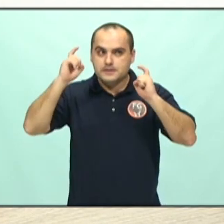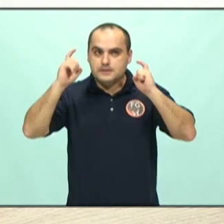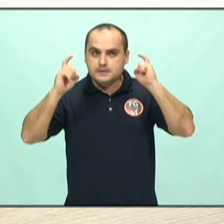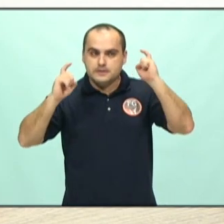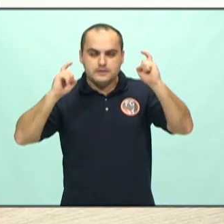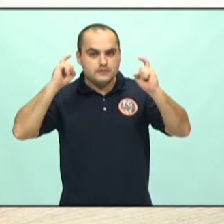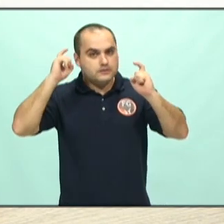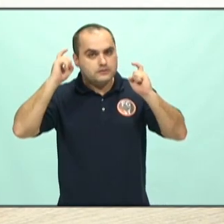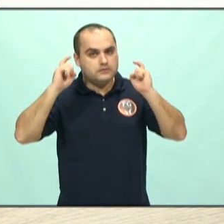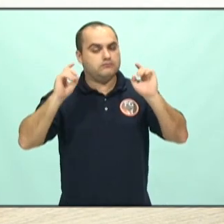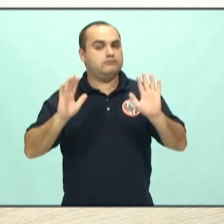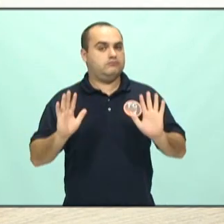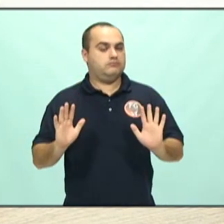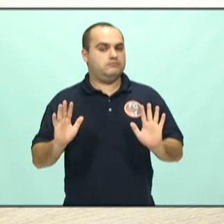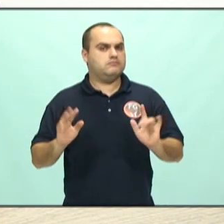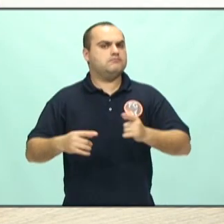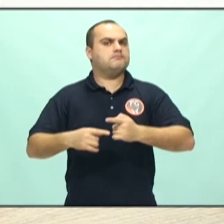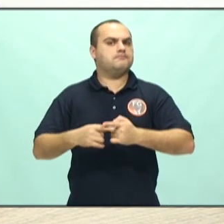momento que